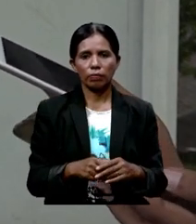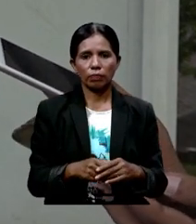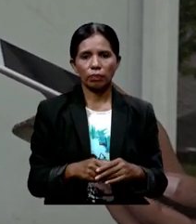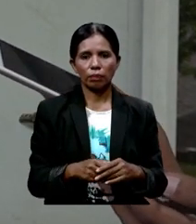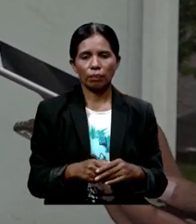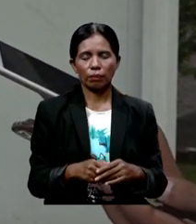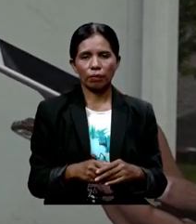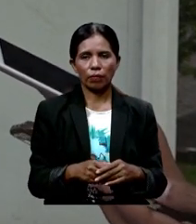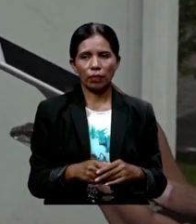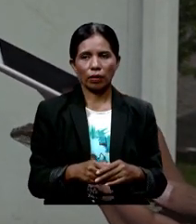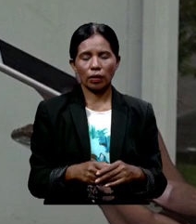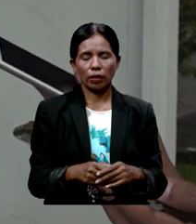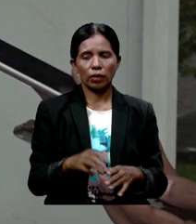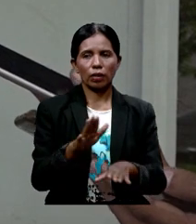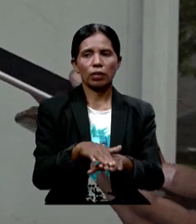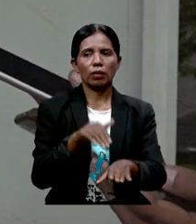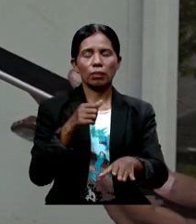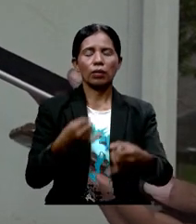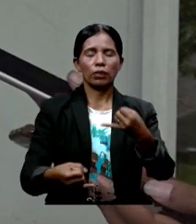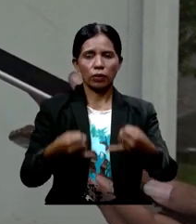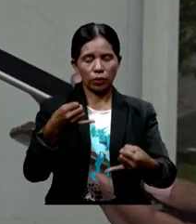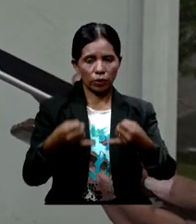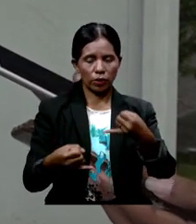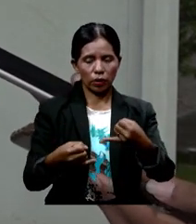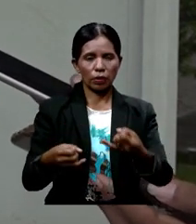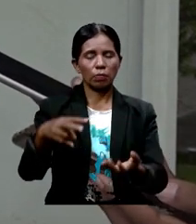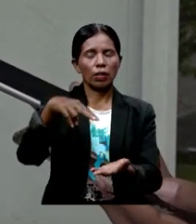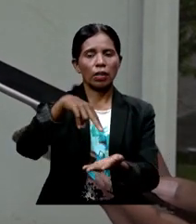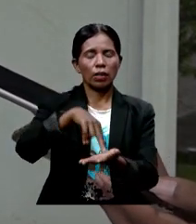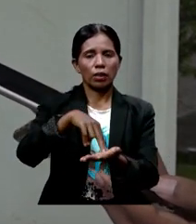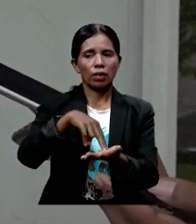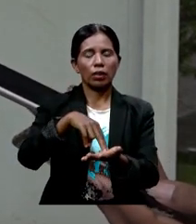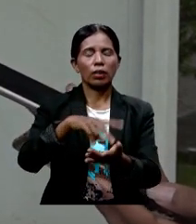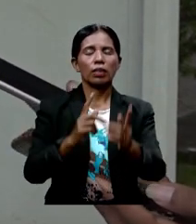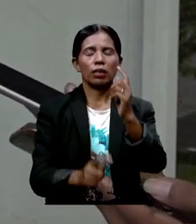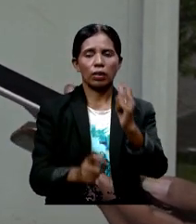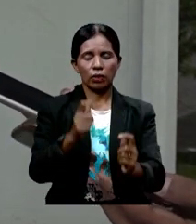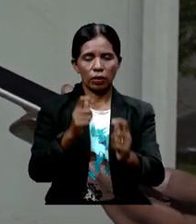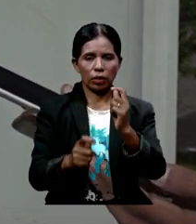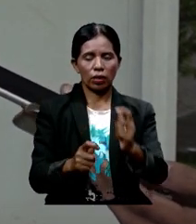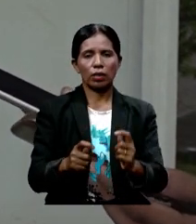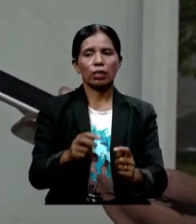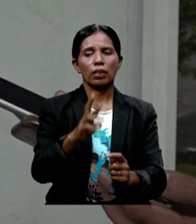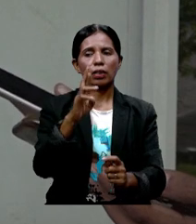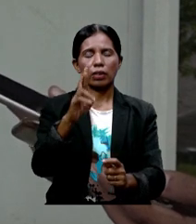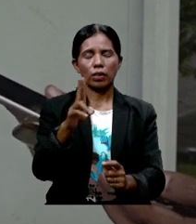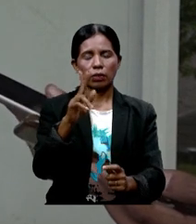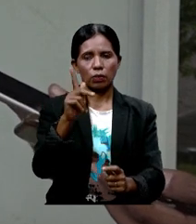para. Não sei, recrutas juiz, a tu barri, tribunal supremo ou tribunal be,